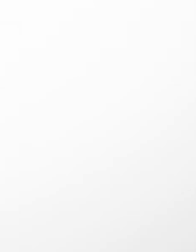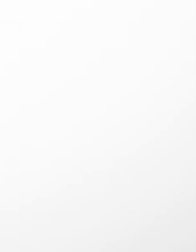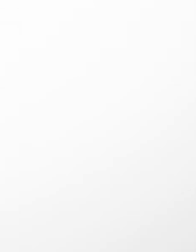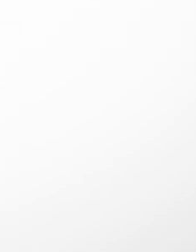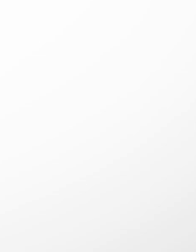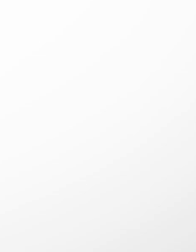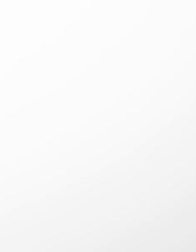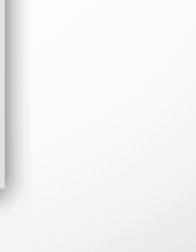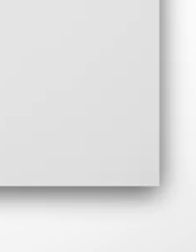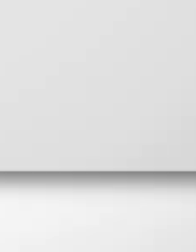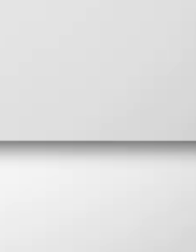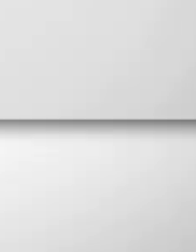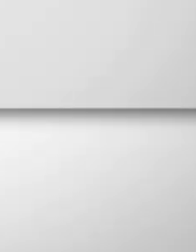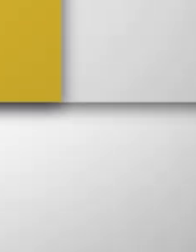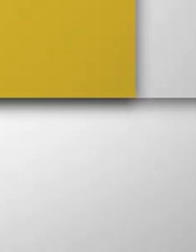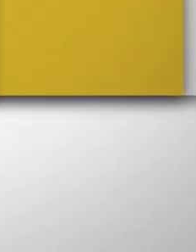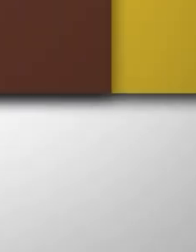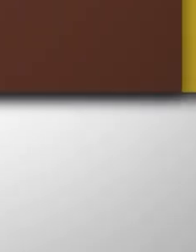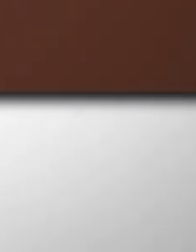Música